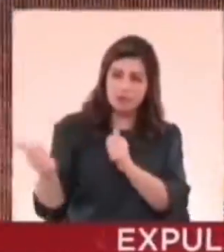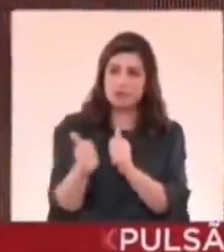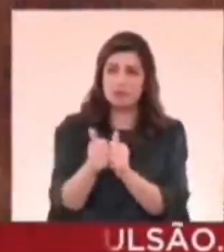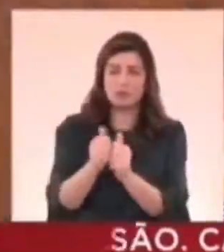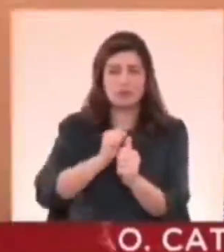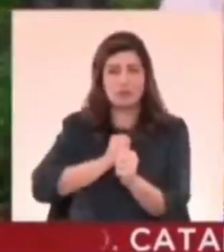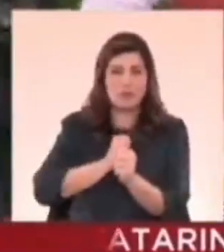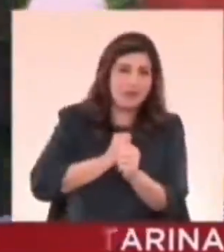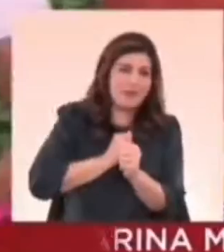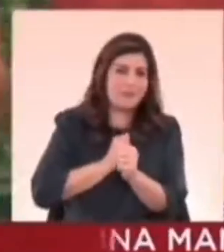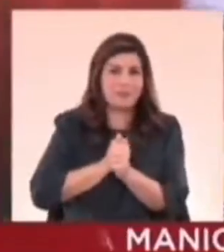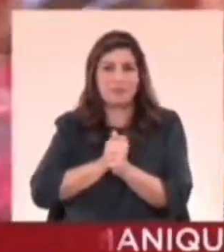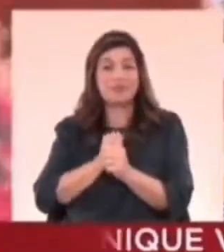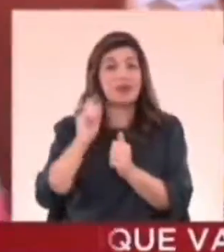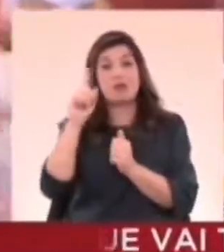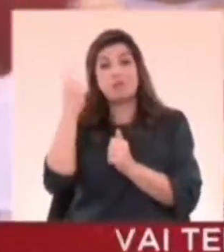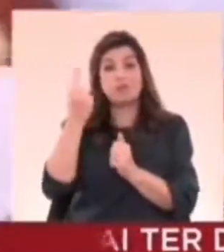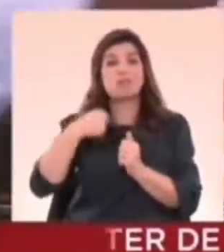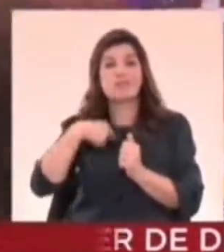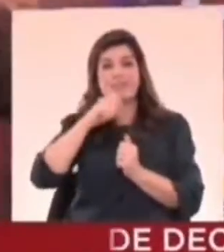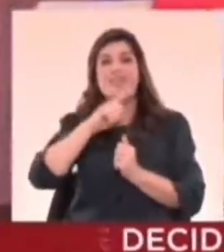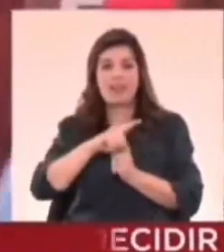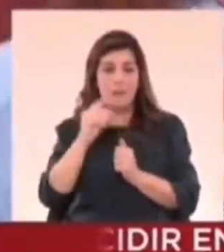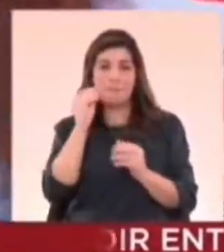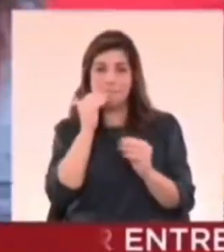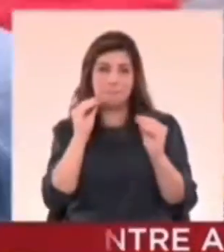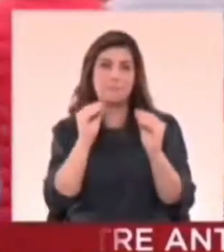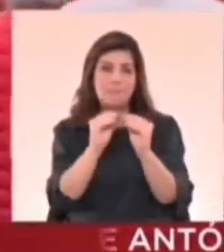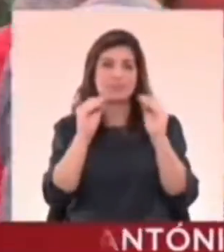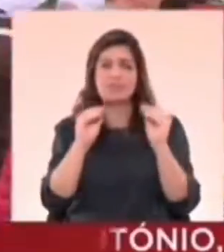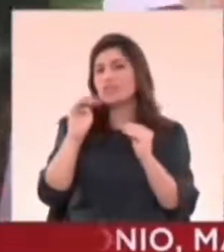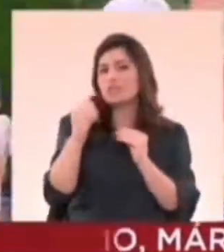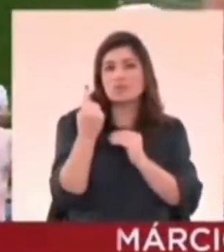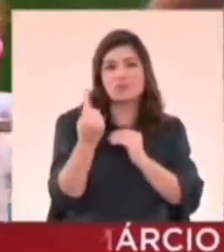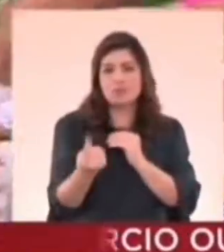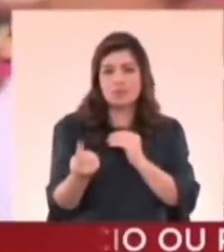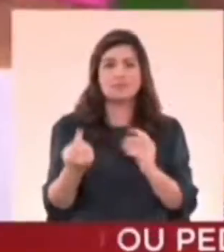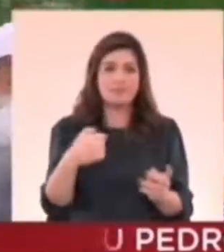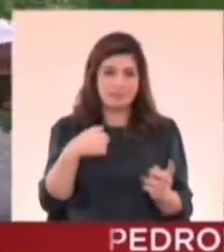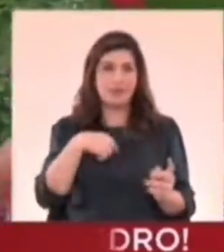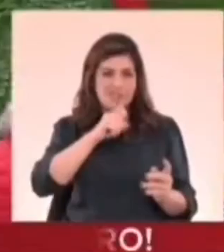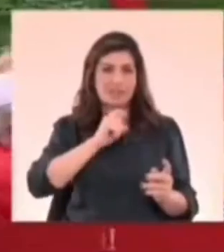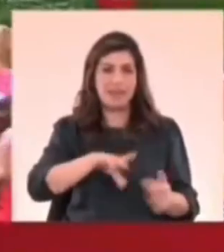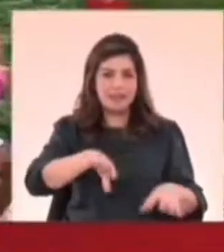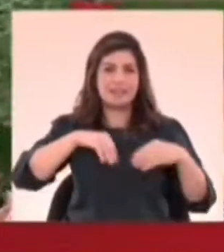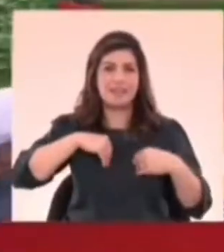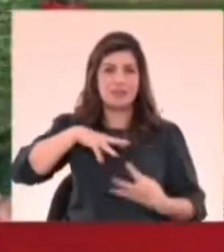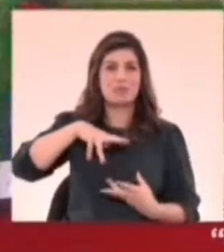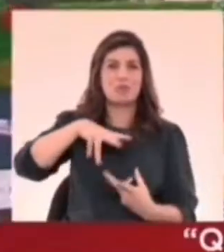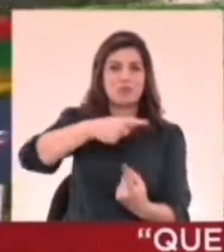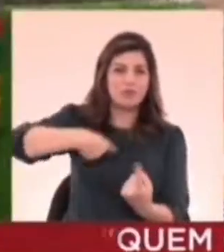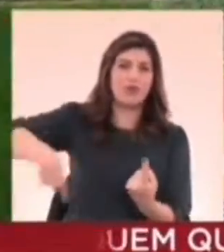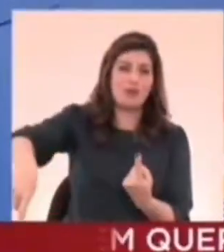que eu pudesse beijar apenas para o fundo acabam mundo